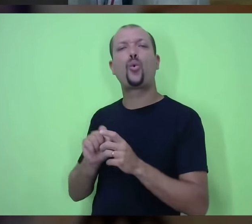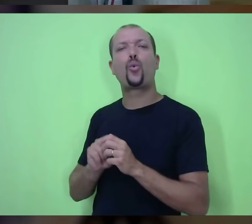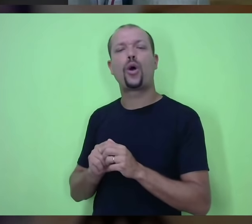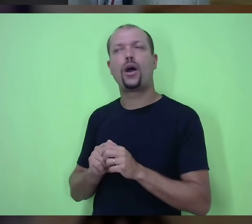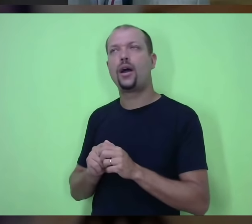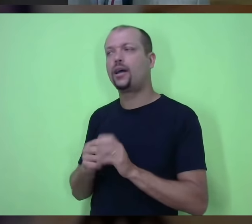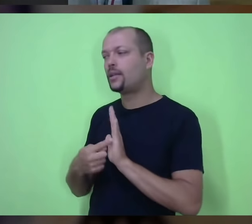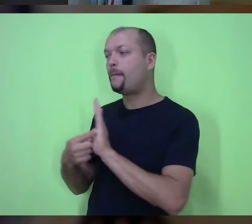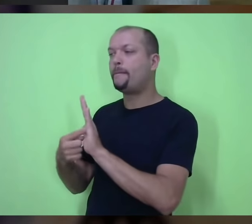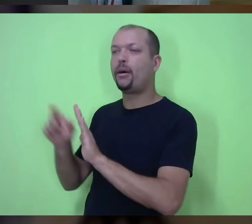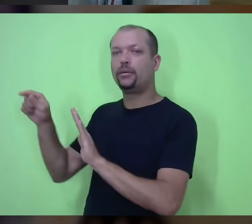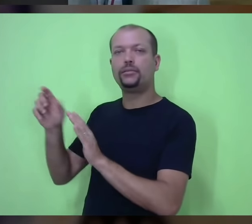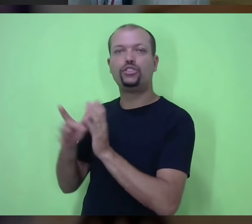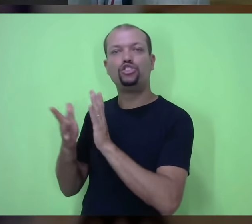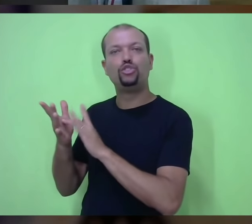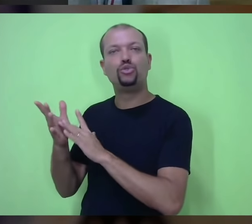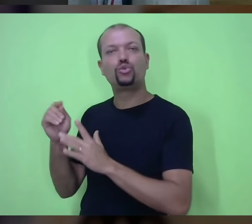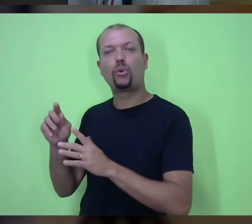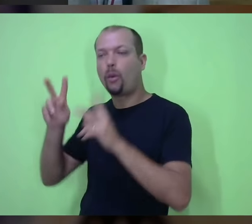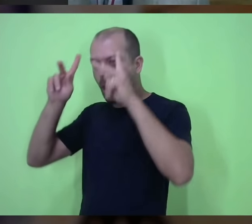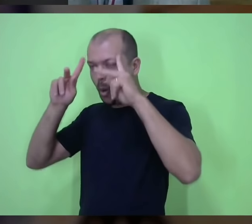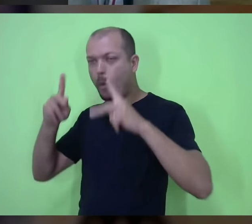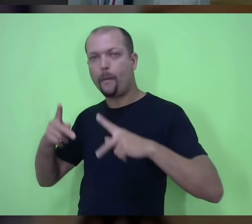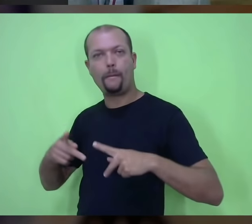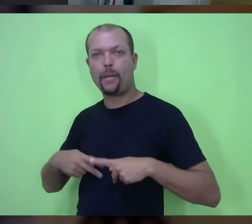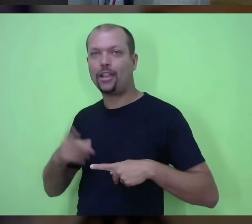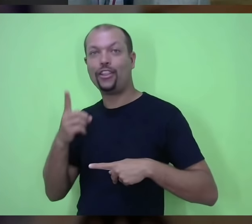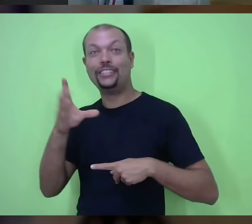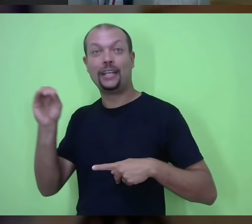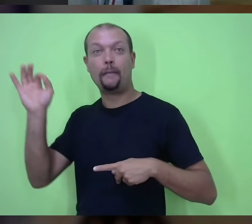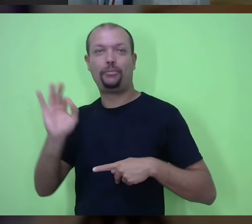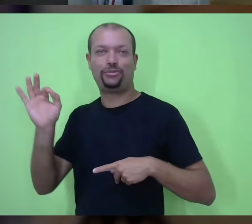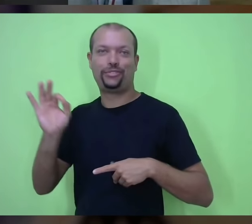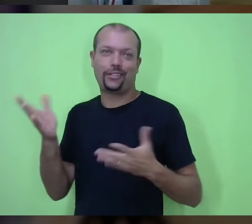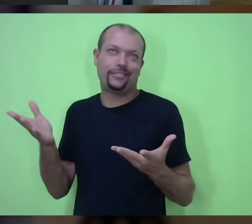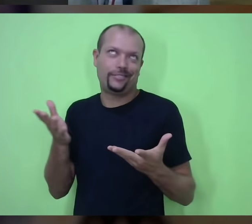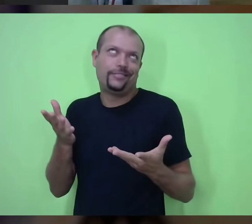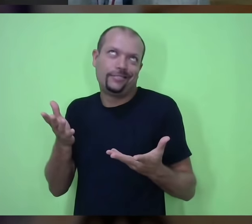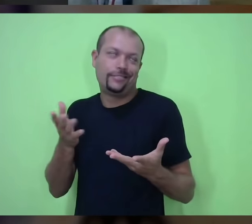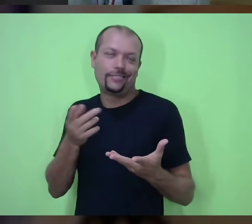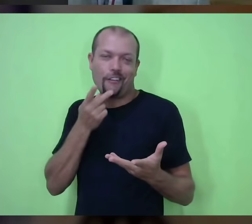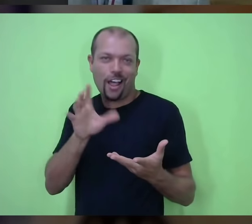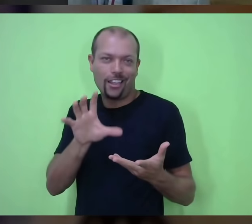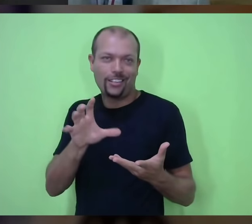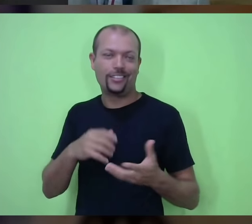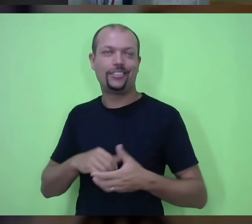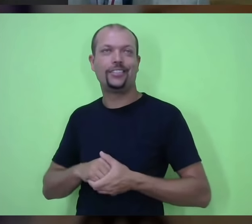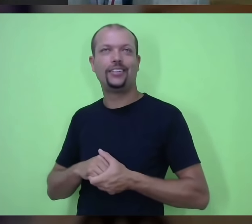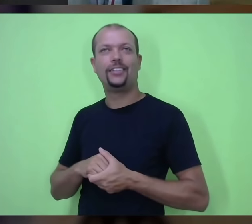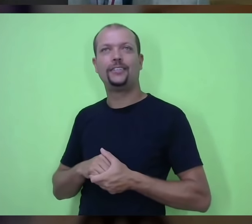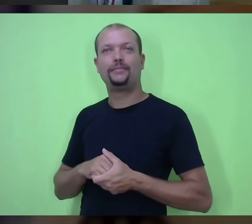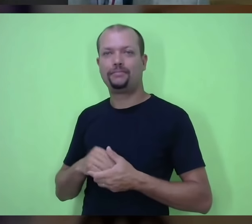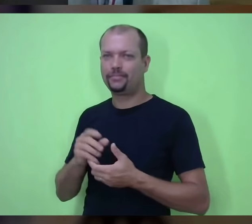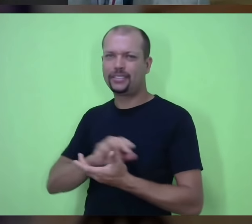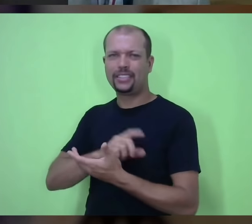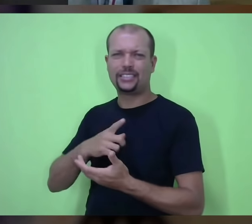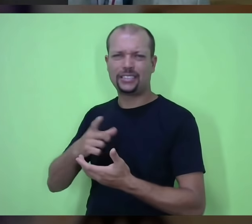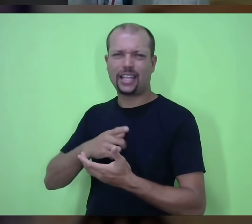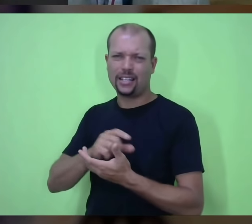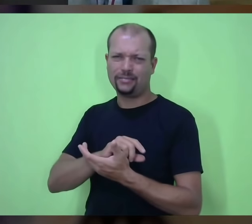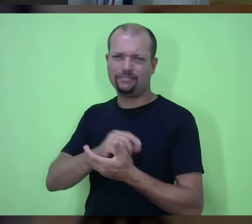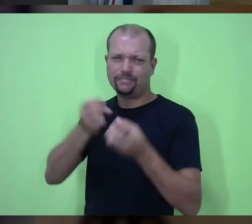essa caracterização de Cristo como um humano 100%, vamos dizer dessa forma, né? Existem implicações teológicas